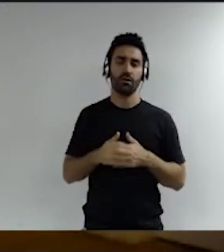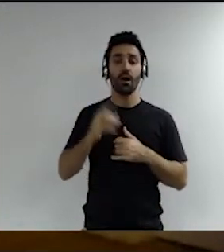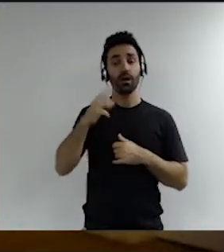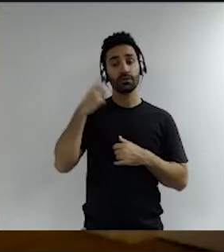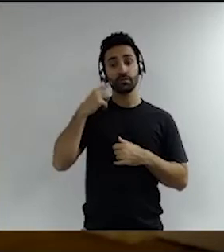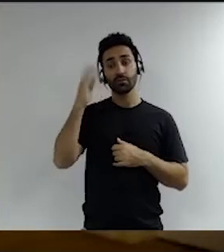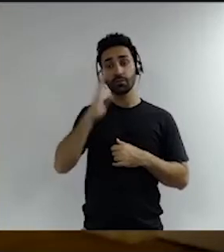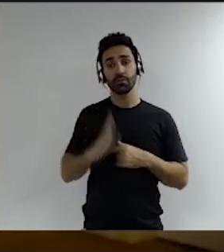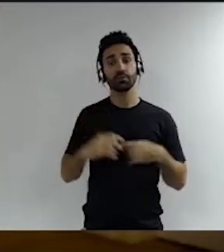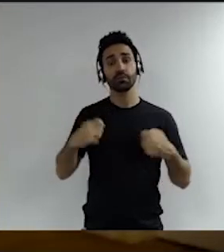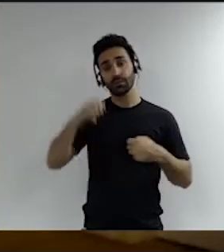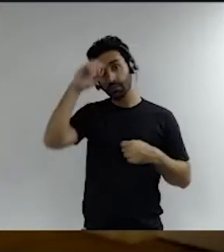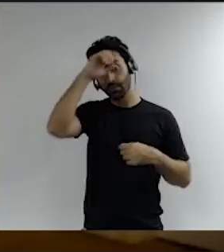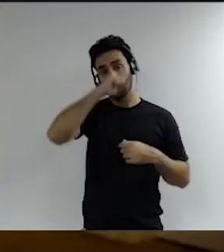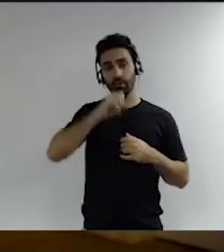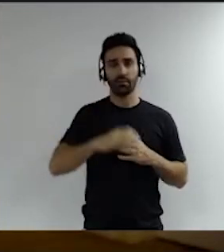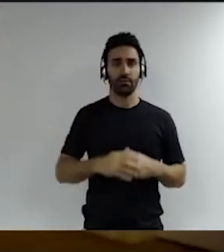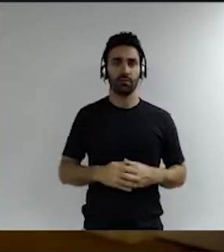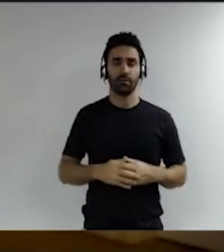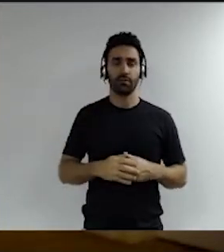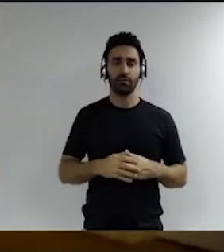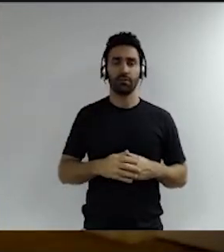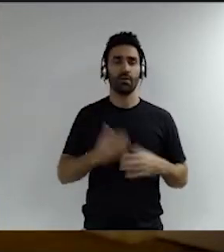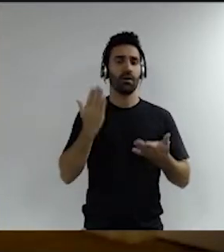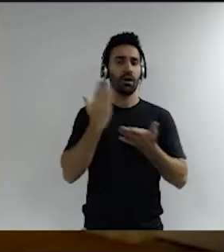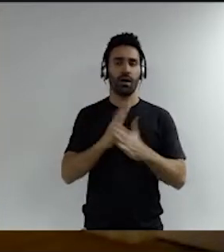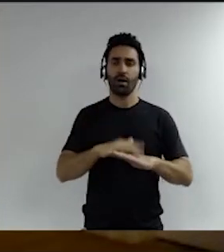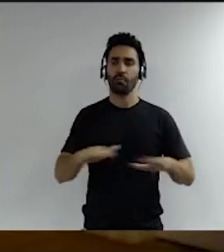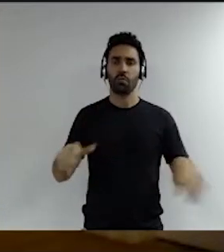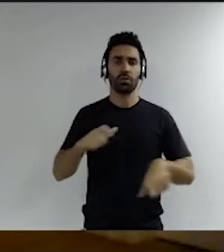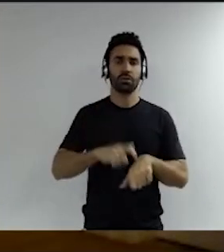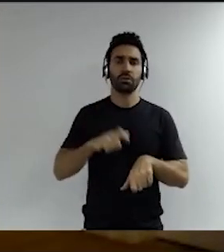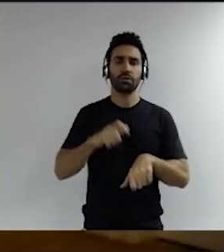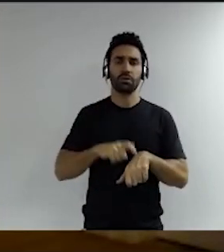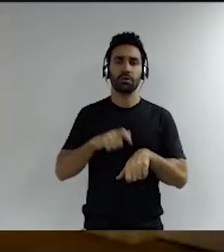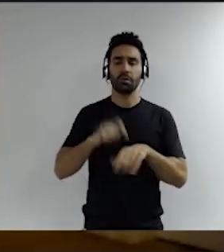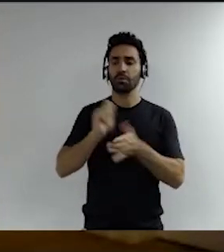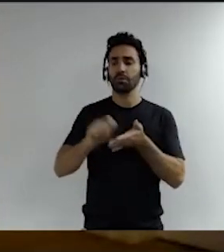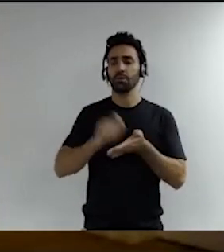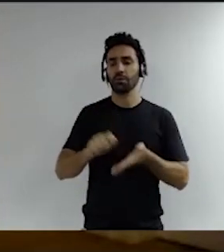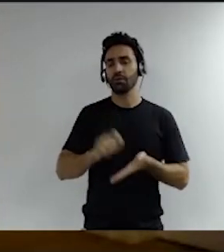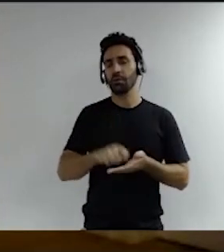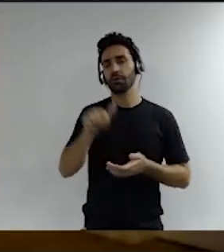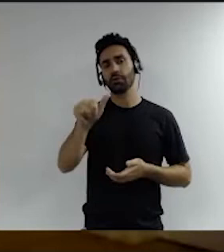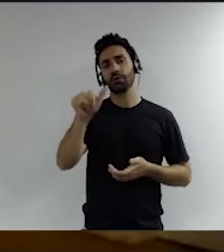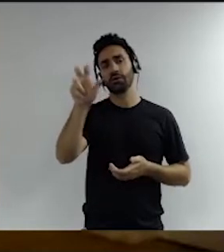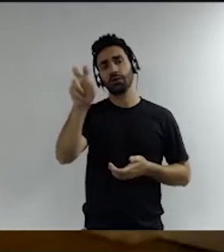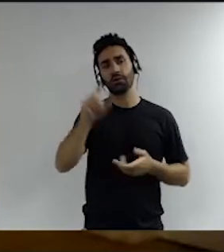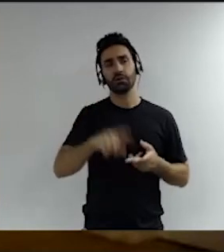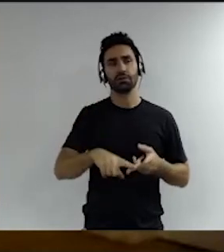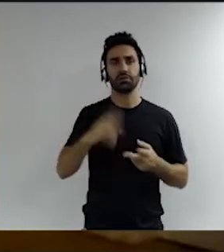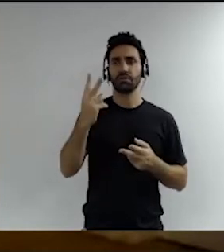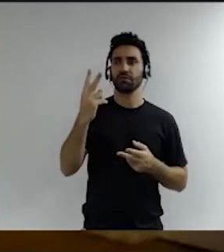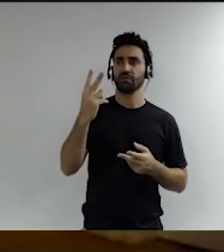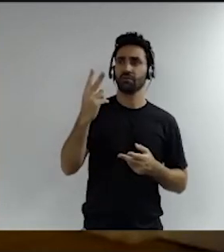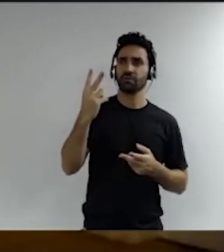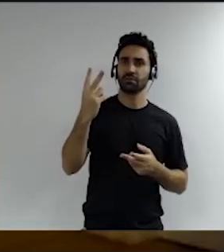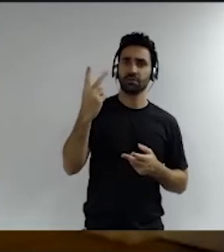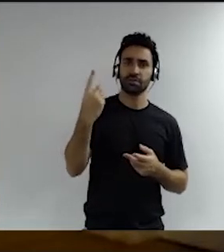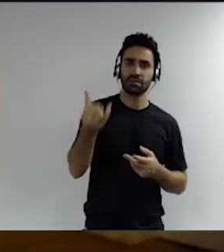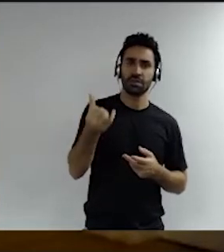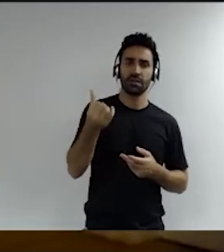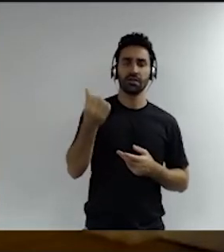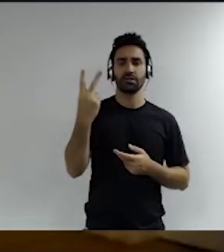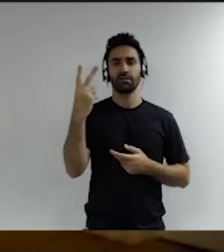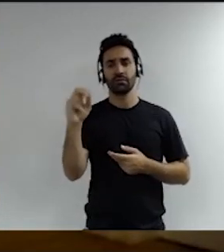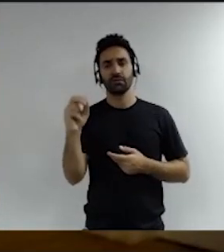brasileira tem que aprender. Acabou-se o tempo dos memoriais de 15, 16, 20 laudos. Um ministro